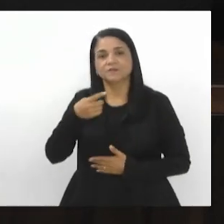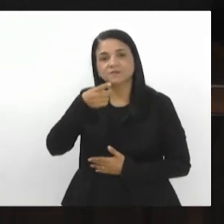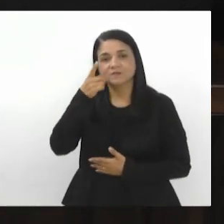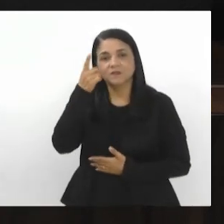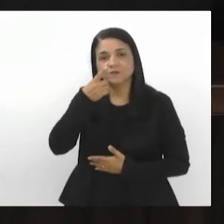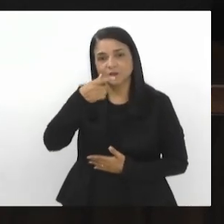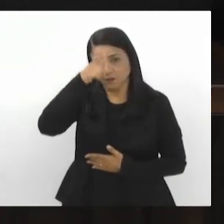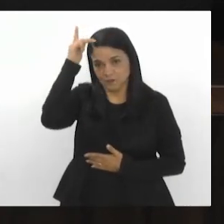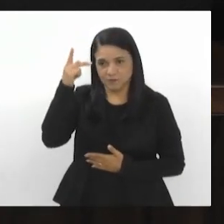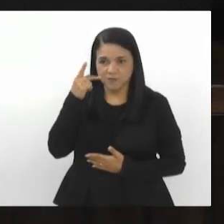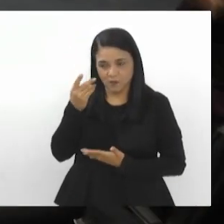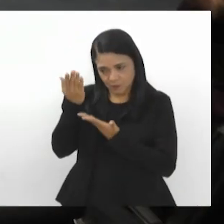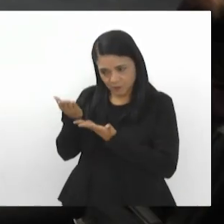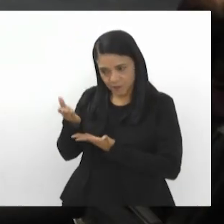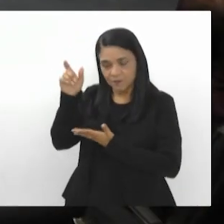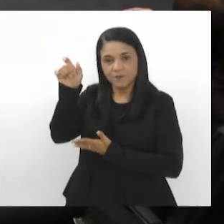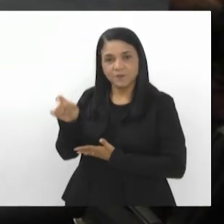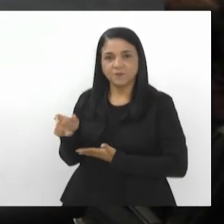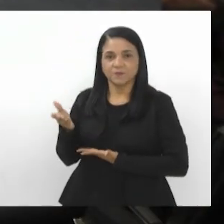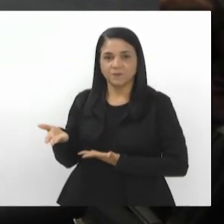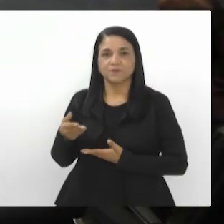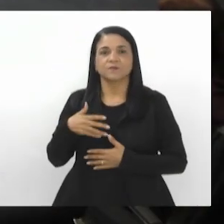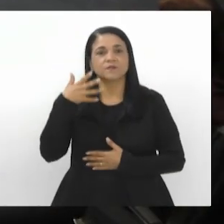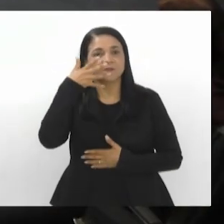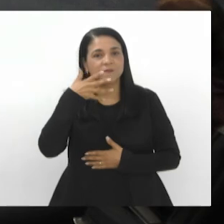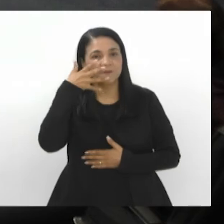Senhor presidente,